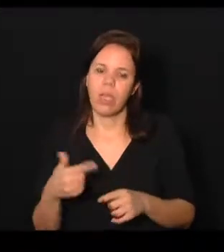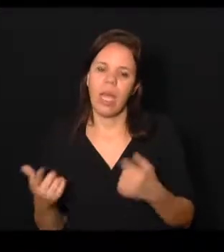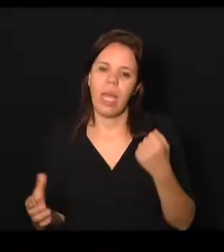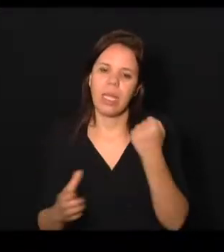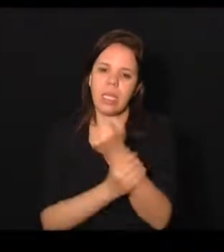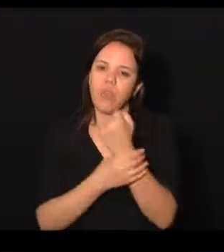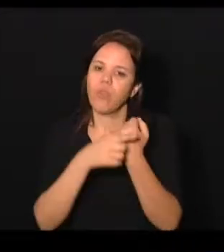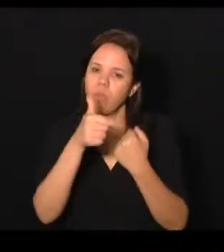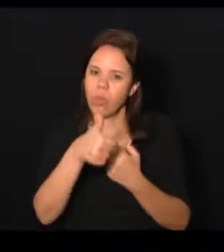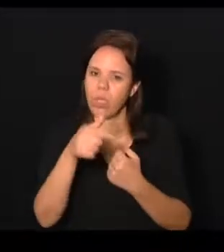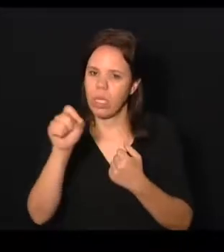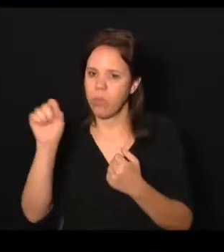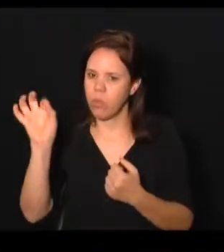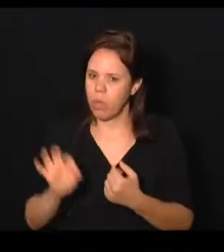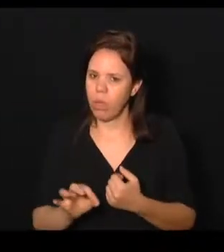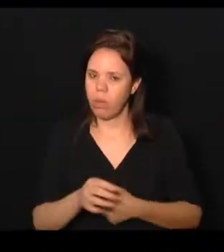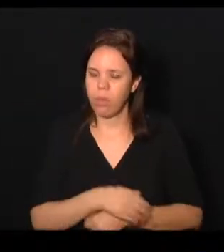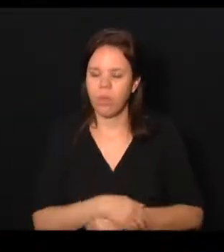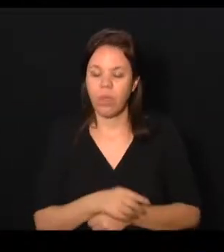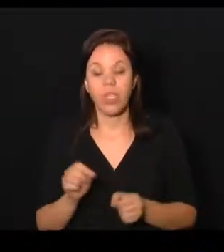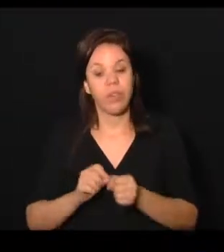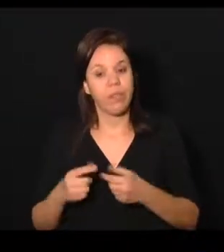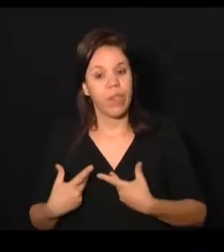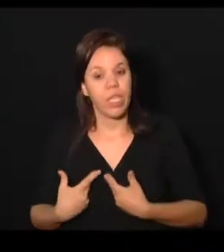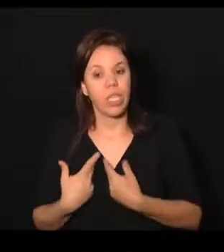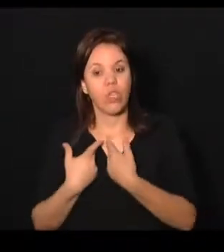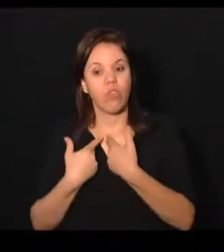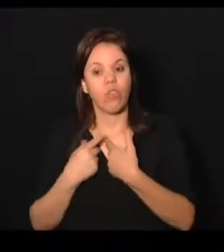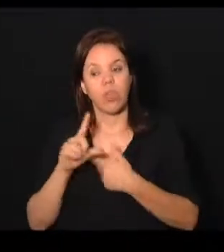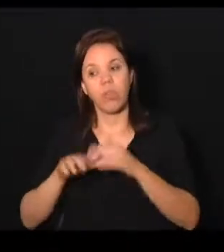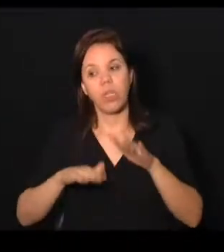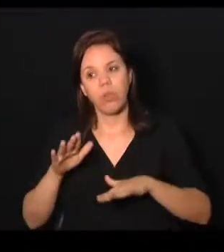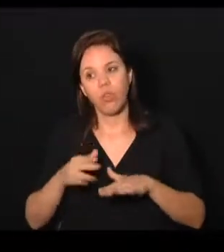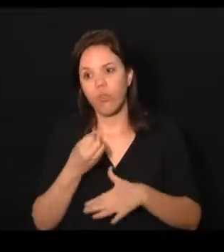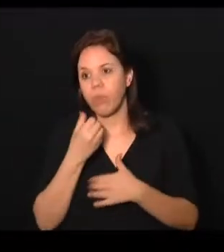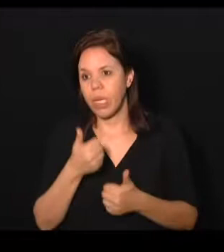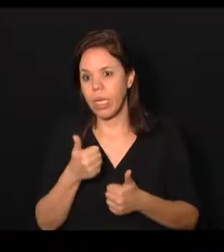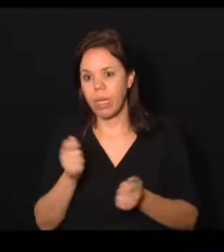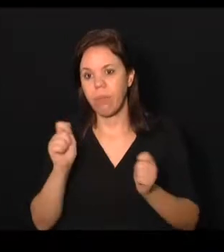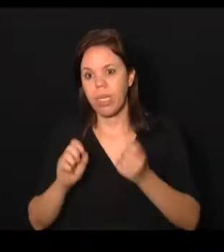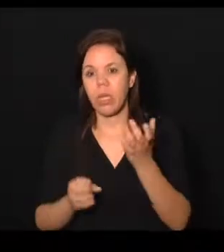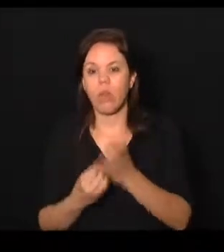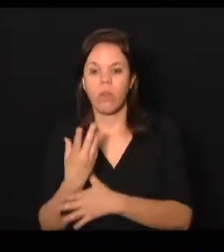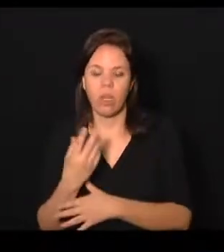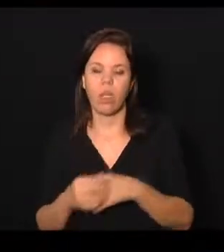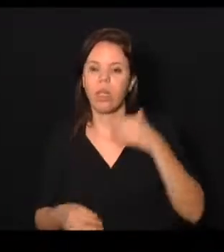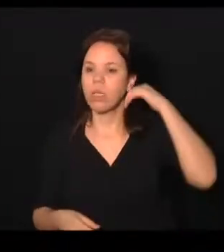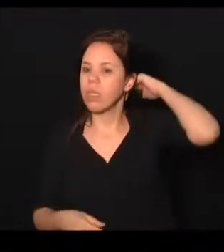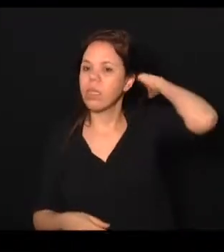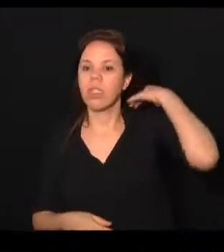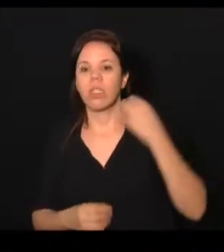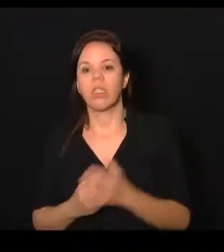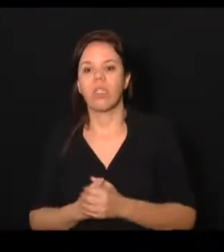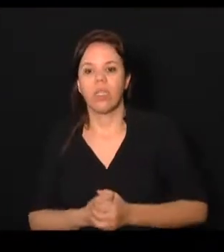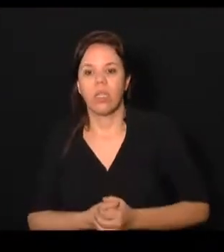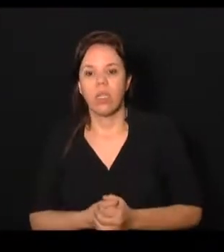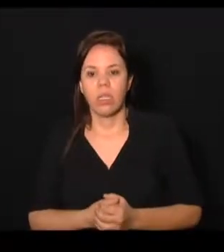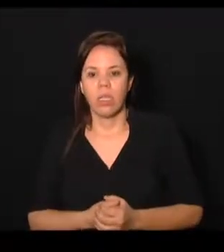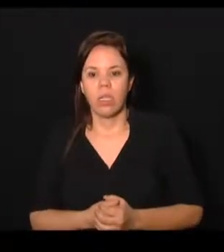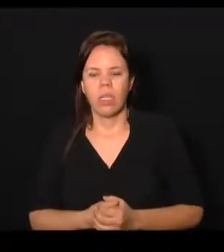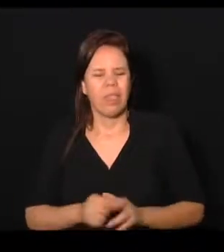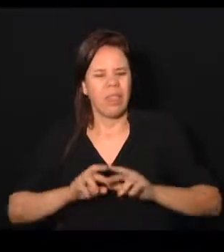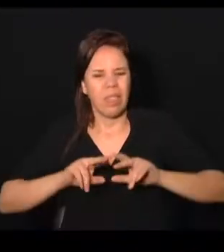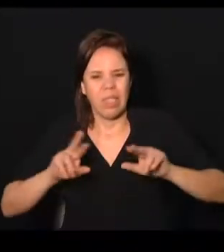gente faz uma cirurgia, por exemplo, e às vezes está tudo bem, mas acontecem intercorrências, choque anafilático